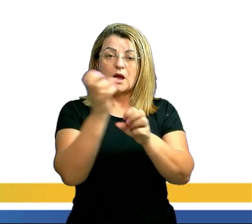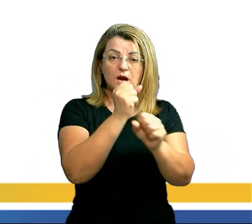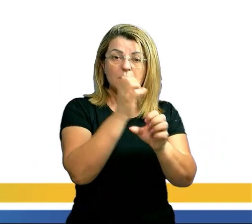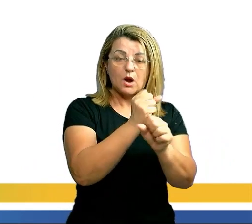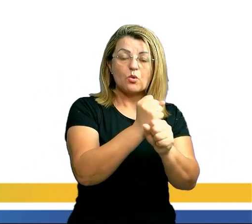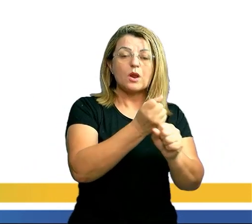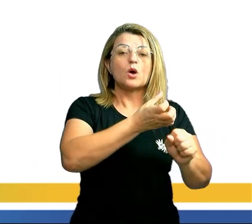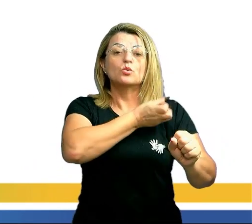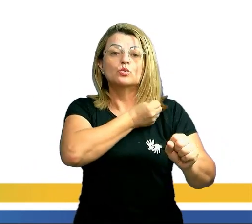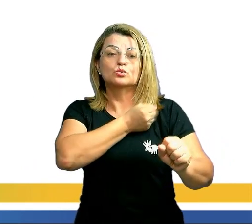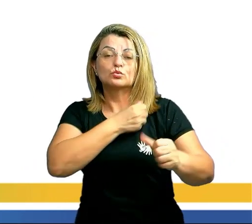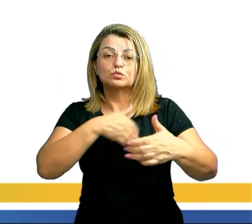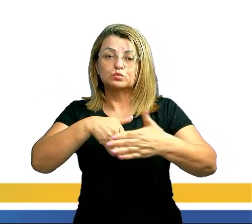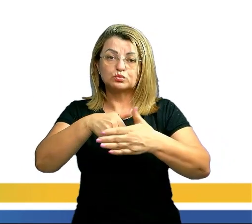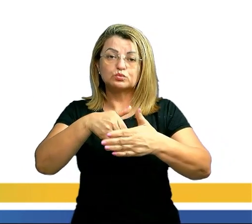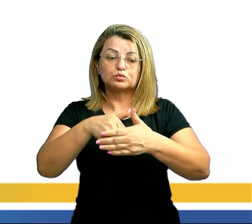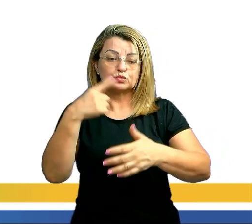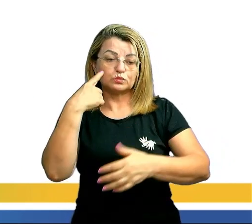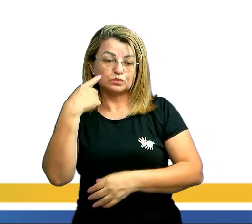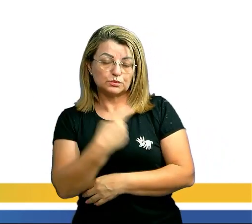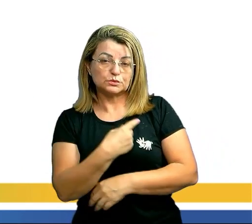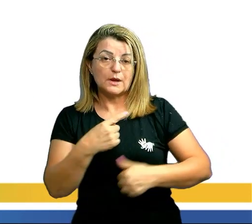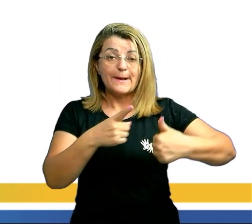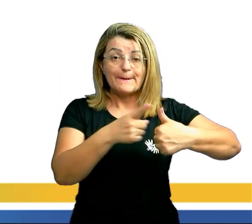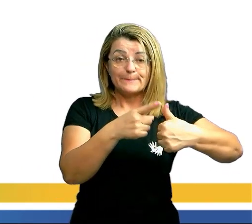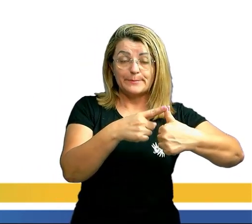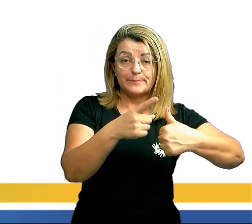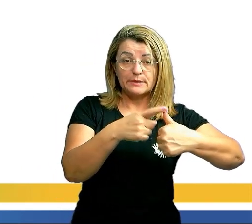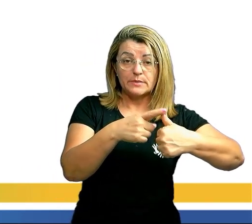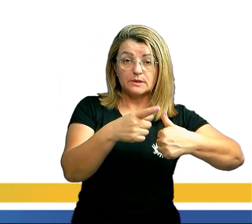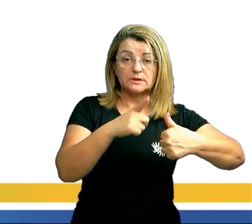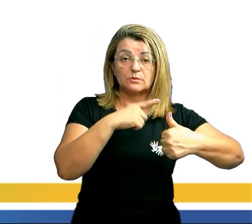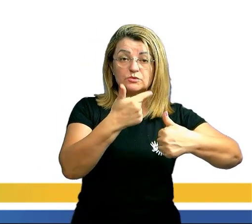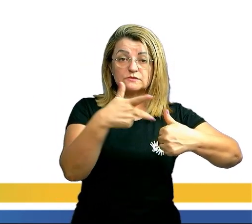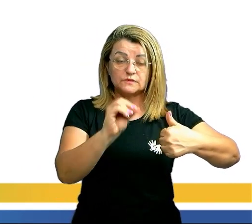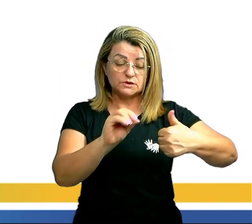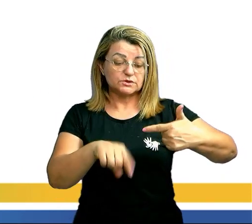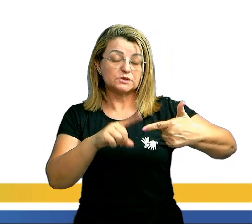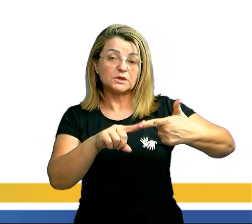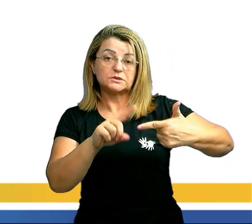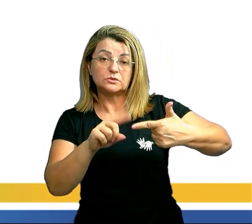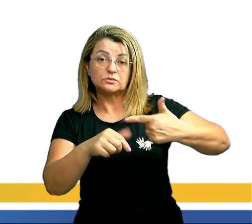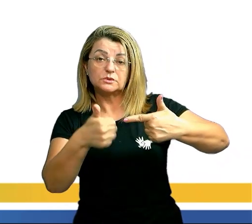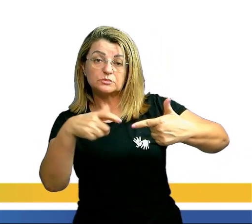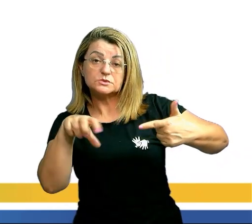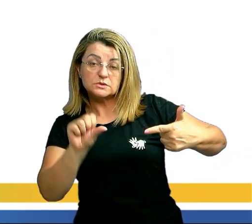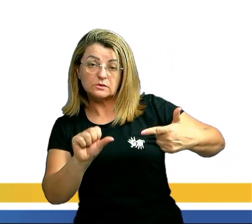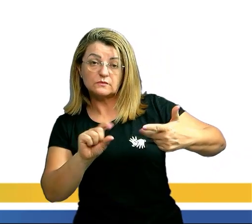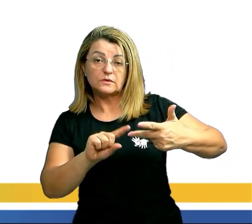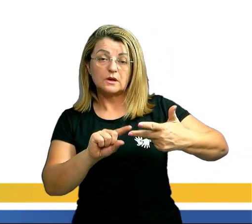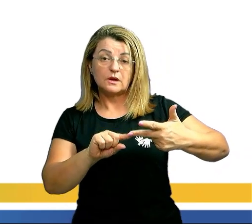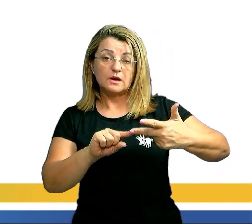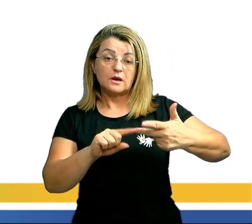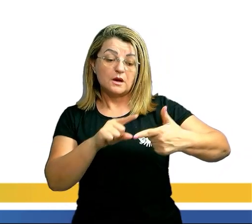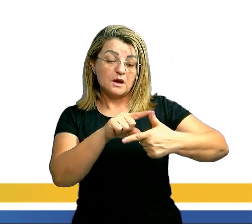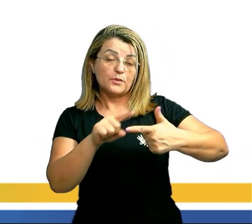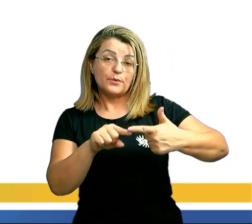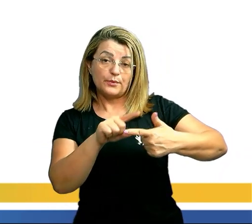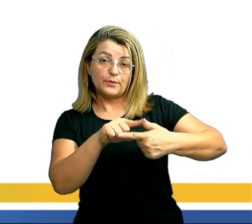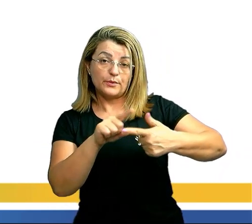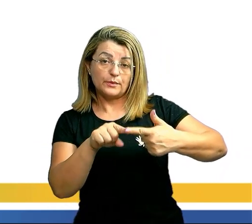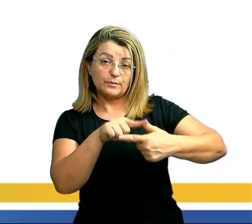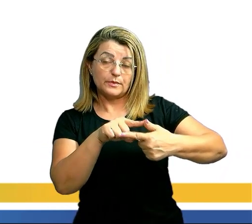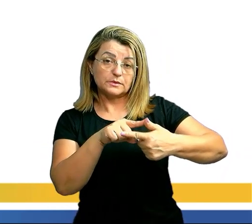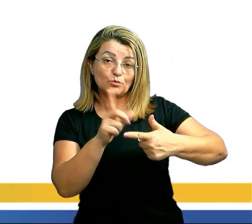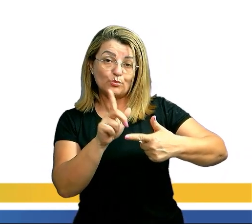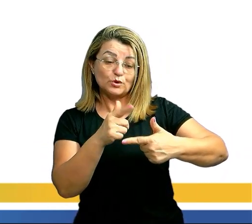do tracinho, onde na primeira casa temos vinte times e na segunda, dezenove. Então, uma vez que o time não pode jogar contra